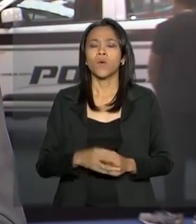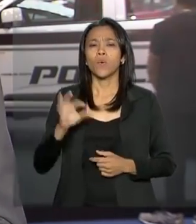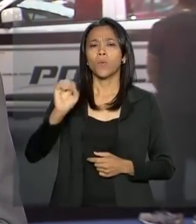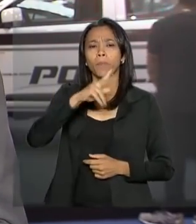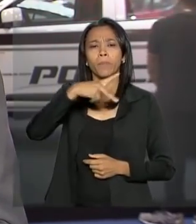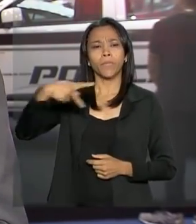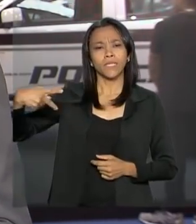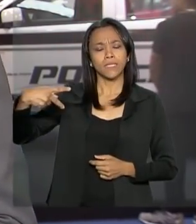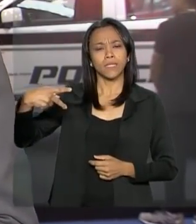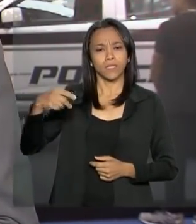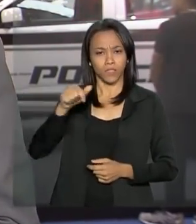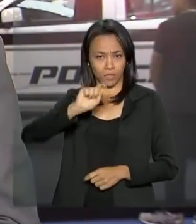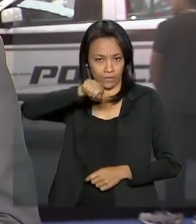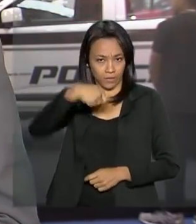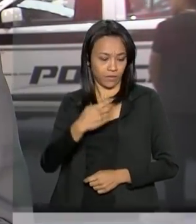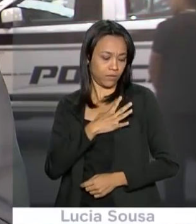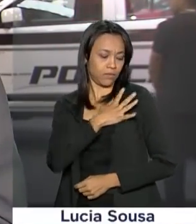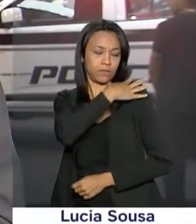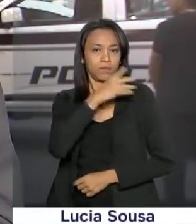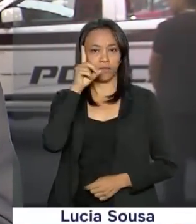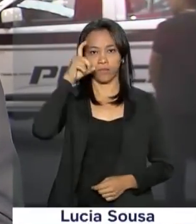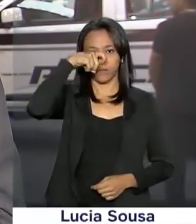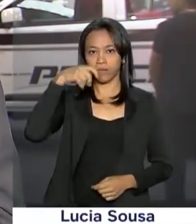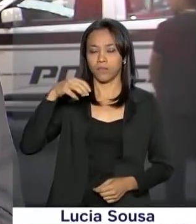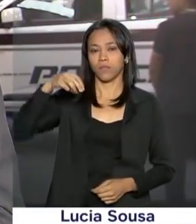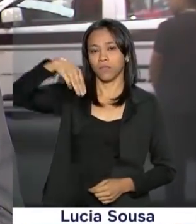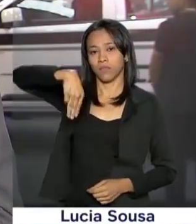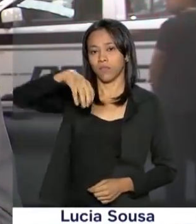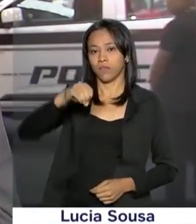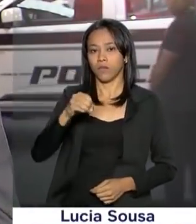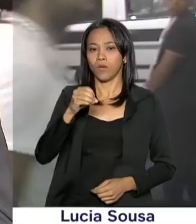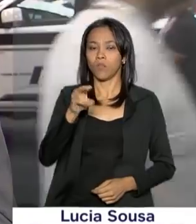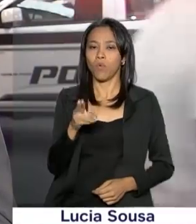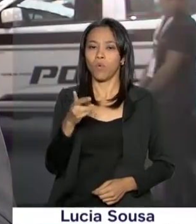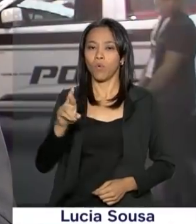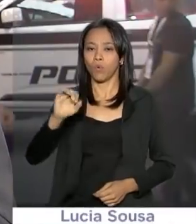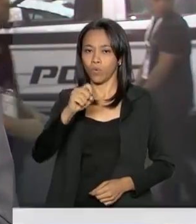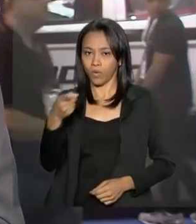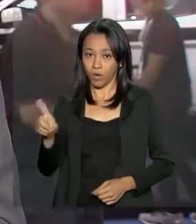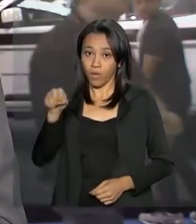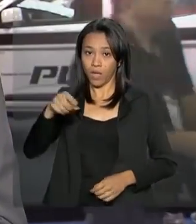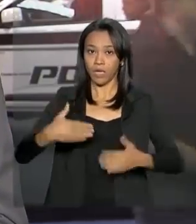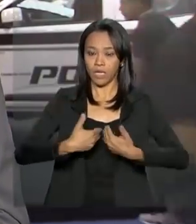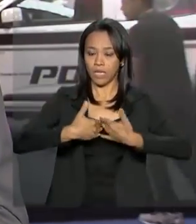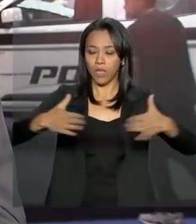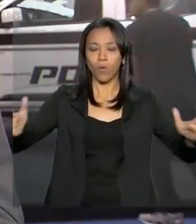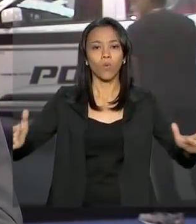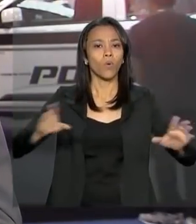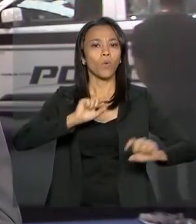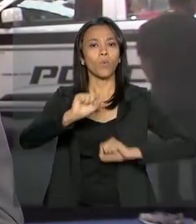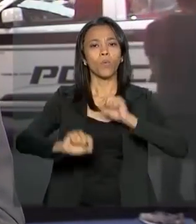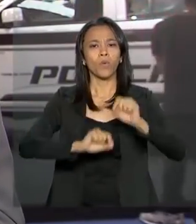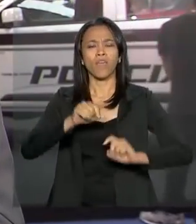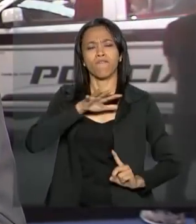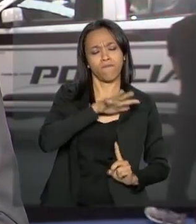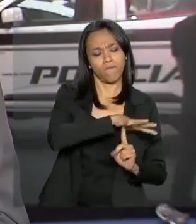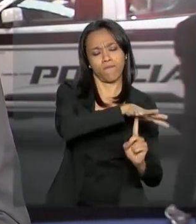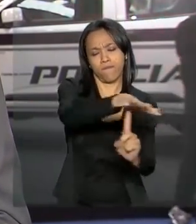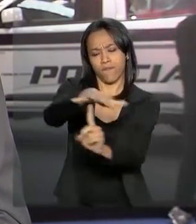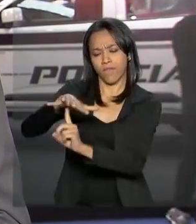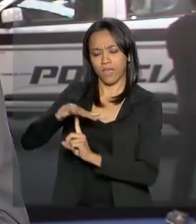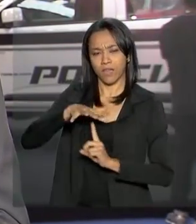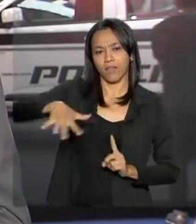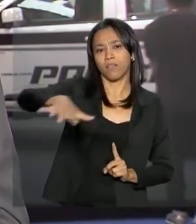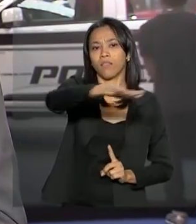exercício, Hamilton Mourão, inaugurou agora há pouco a 12ª edição da LAAD, que é a maior feira de defesa